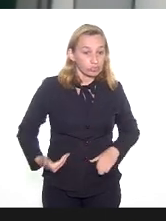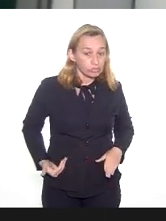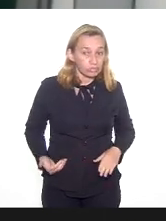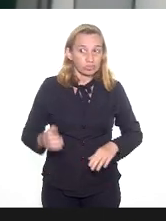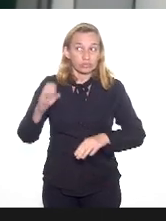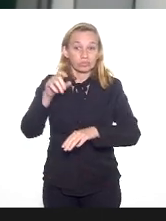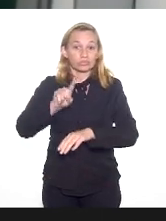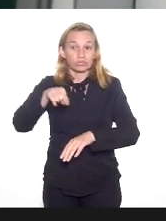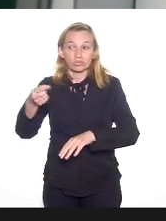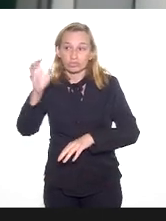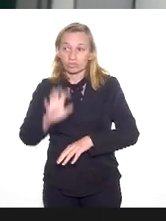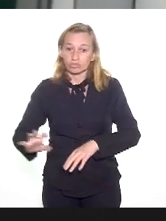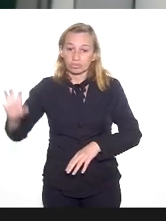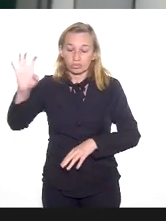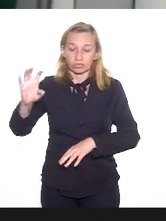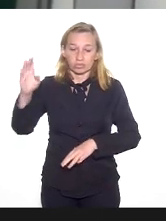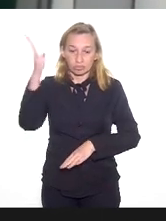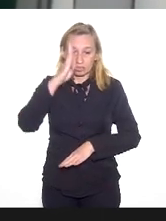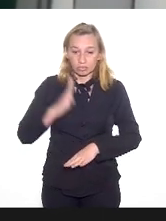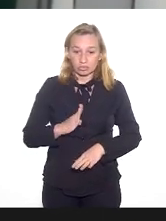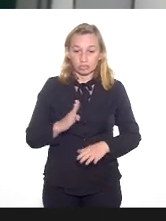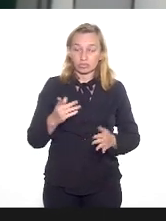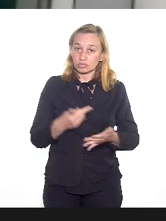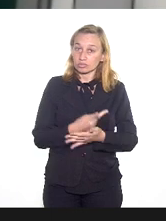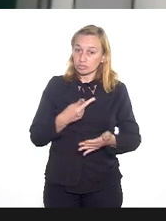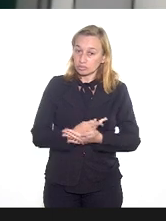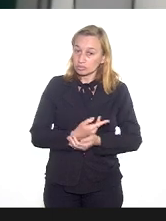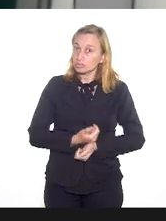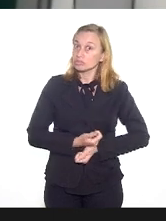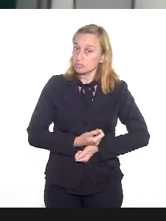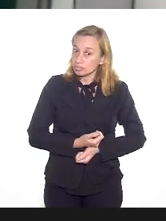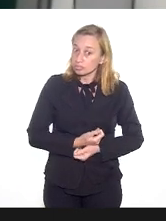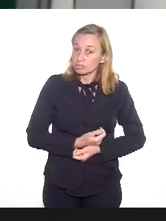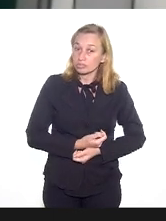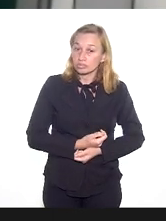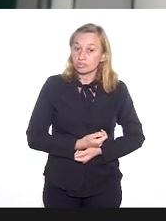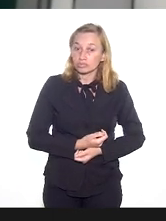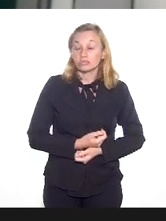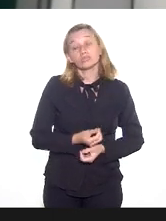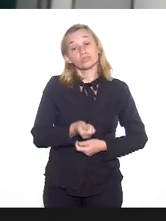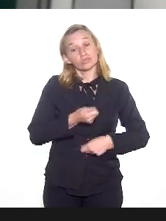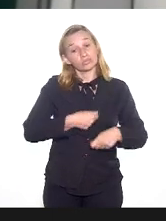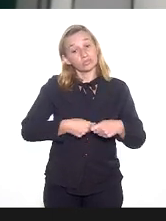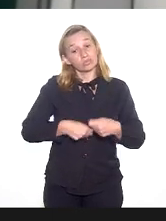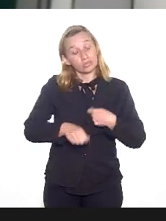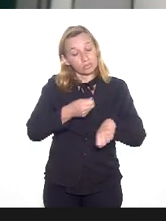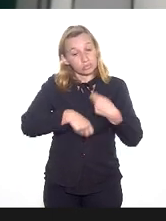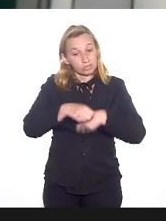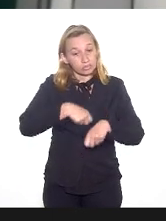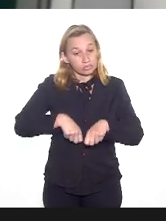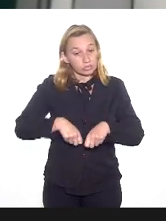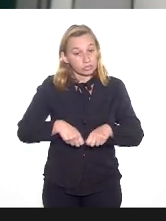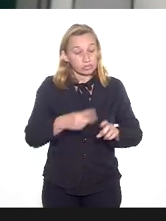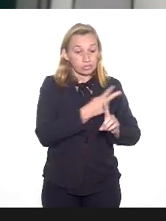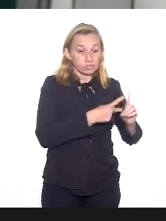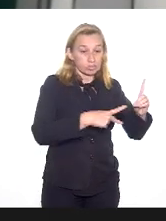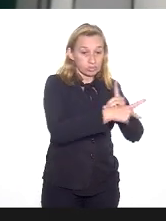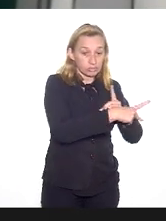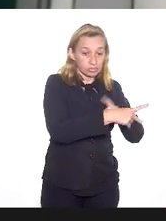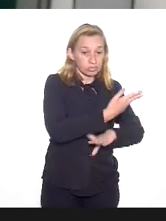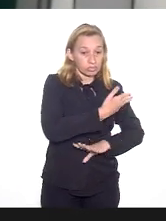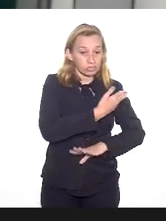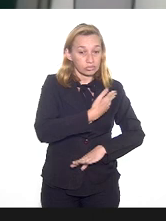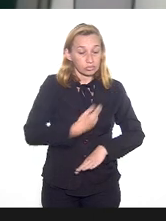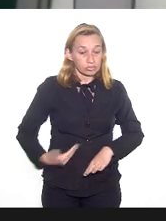estados brasileiros, plantando esse desastre que foi a gestão do sistema previdenciário público